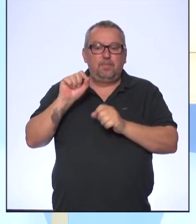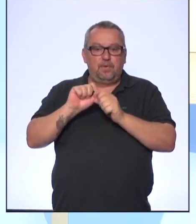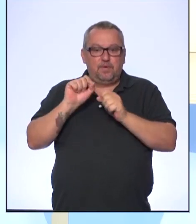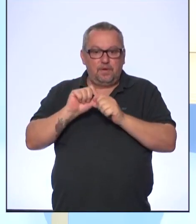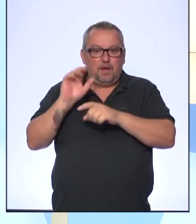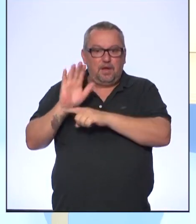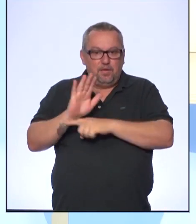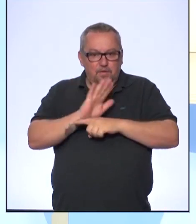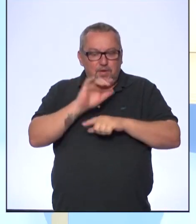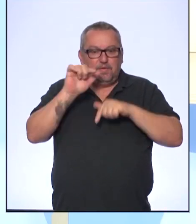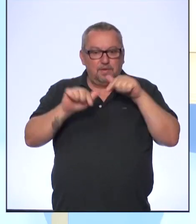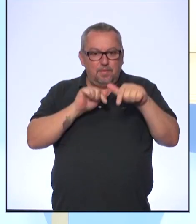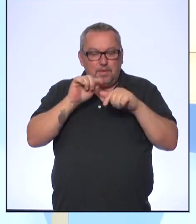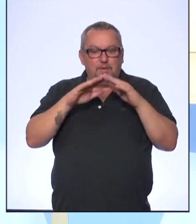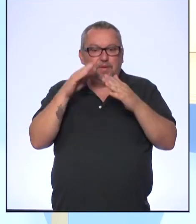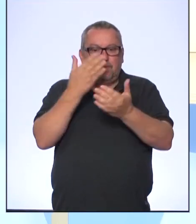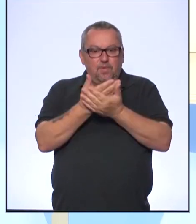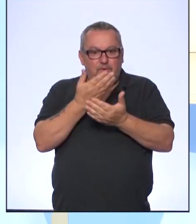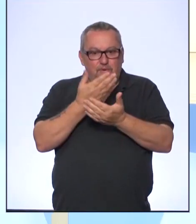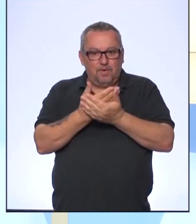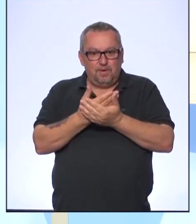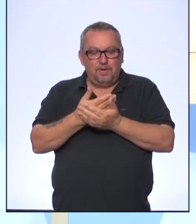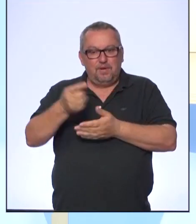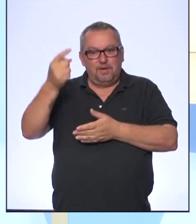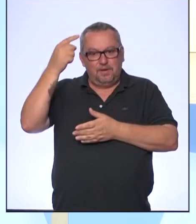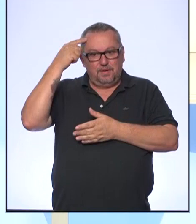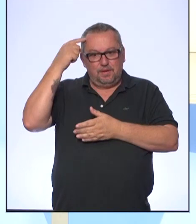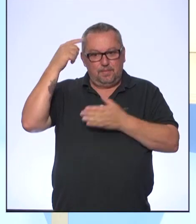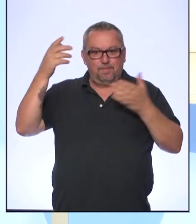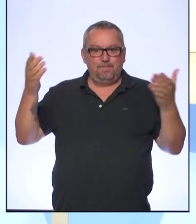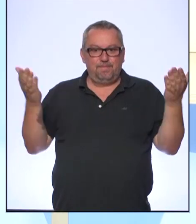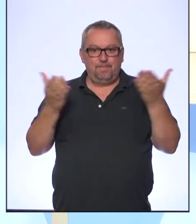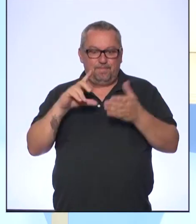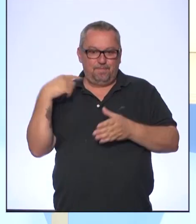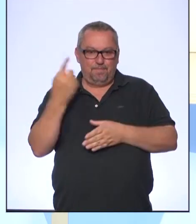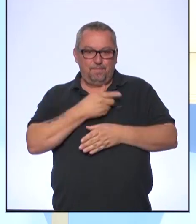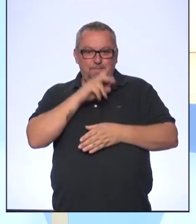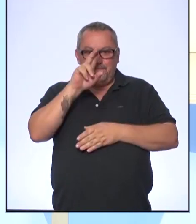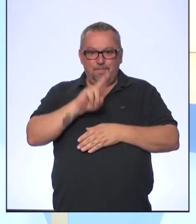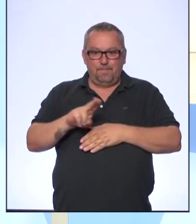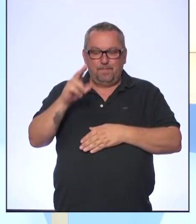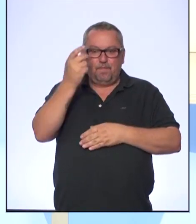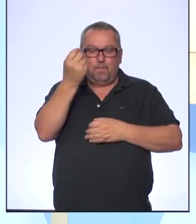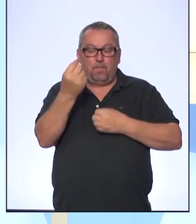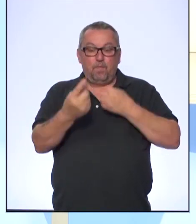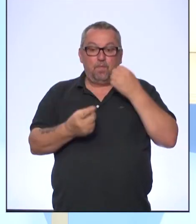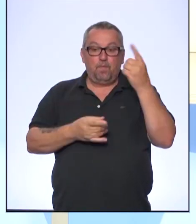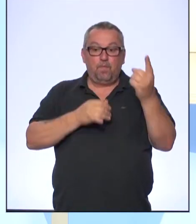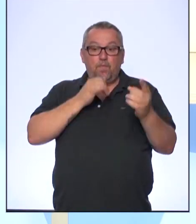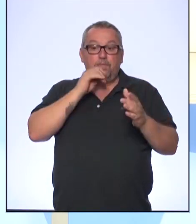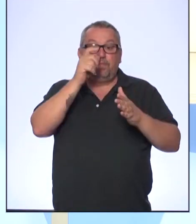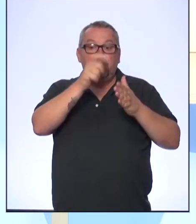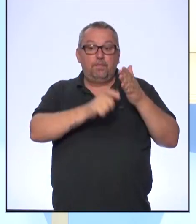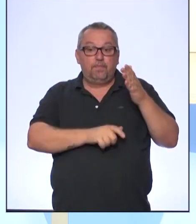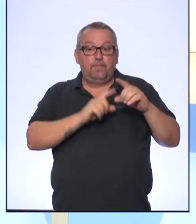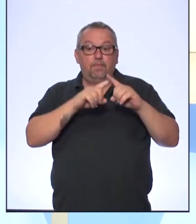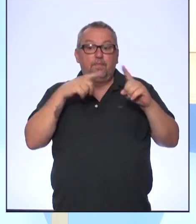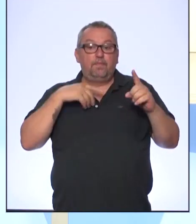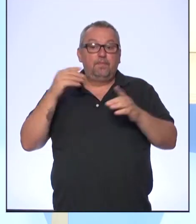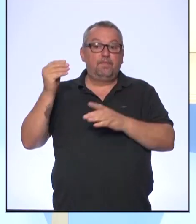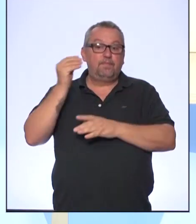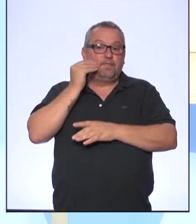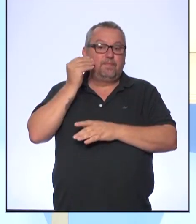refazer esse trabalho na sua escola. Então a ideia de hoje, nós vamos utilizar alguns modelos, algumas formas, para a gente